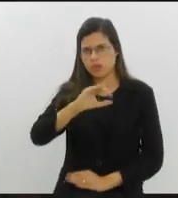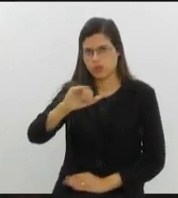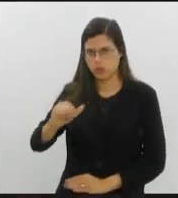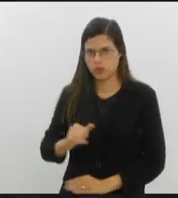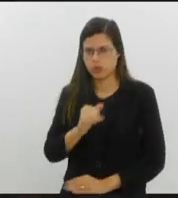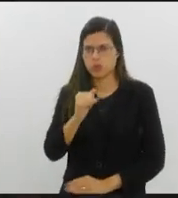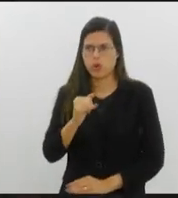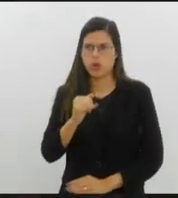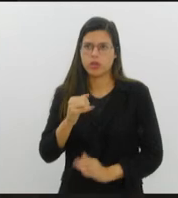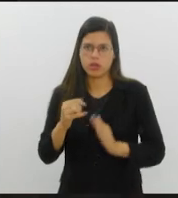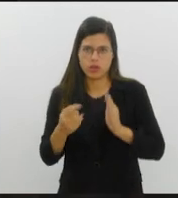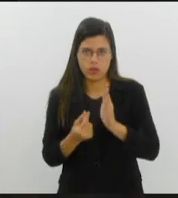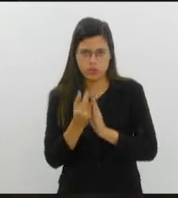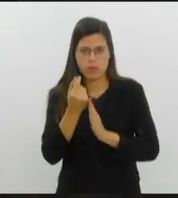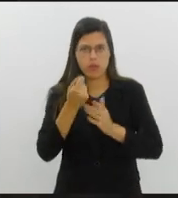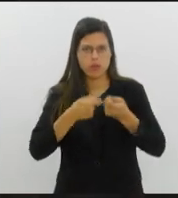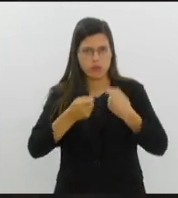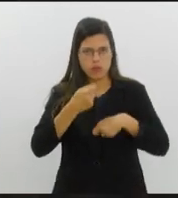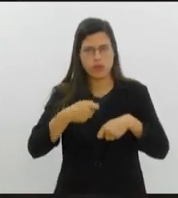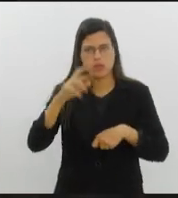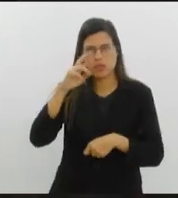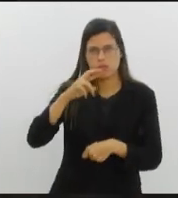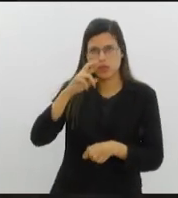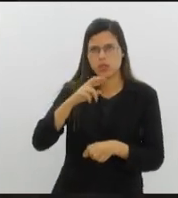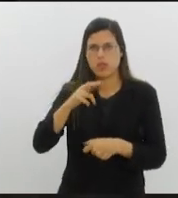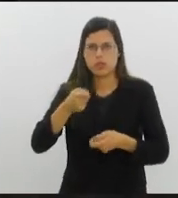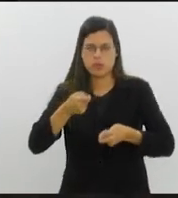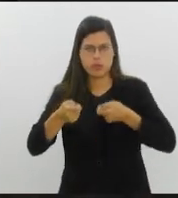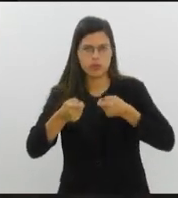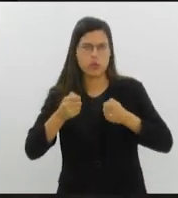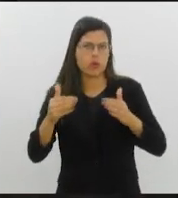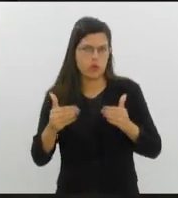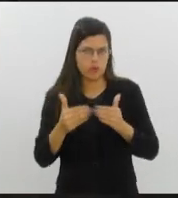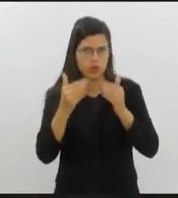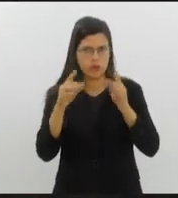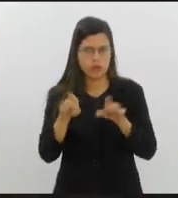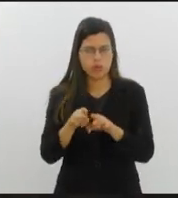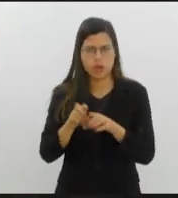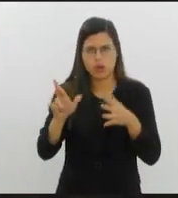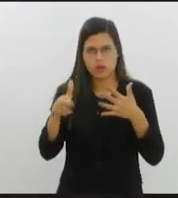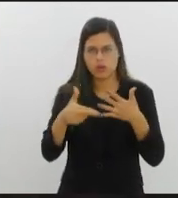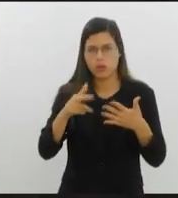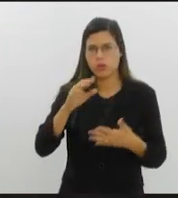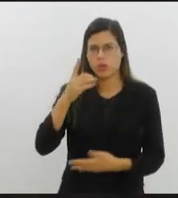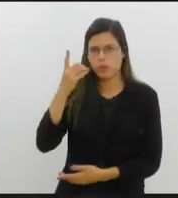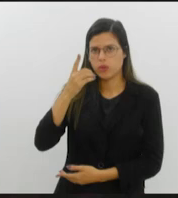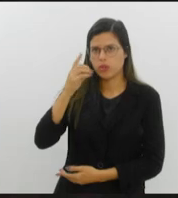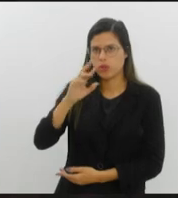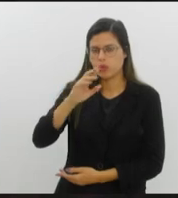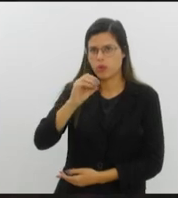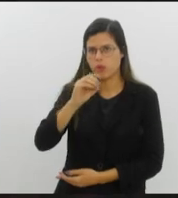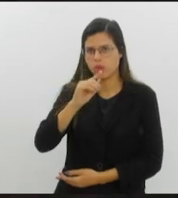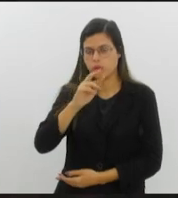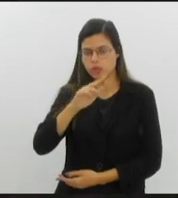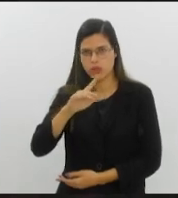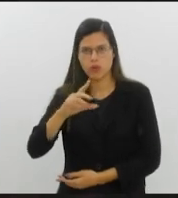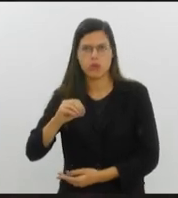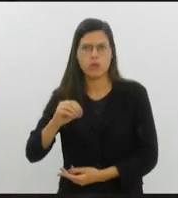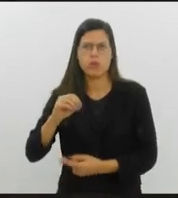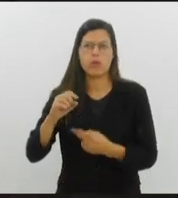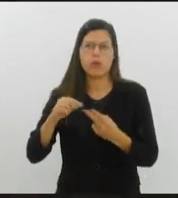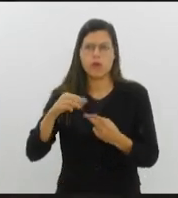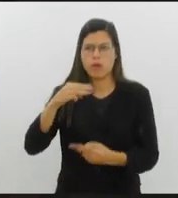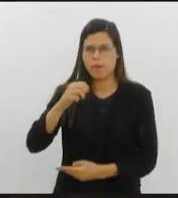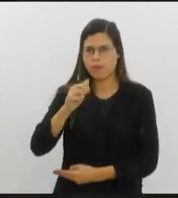Justiça e de Orçamento, Finanças, Fiscalização Financeira e Controle, favorável. Relatores, deputados Rodrigo Amorim, Marta Rocha, Felipe